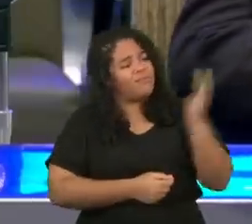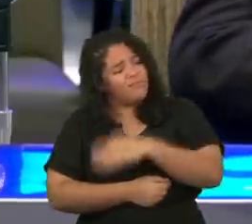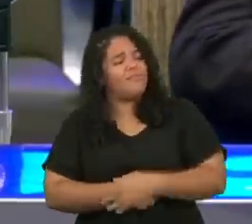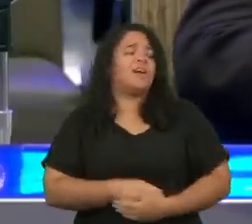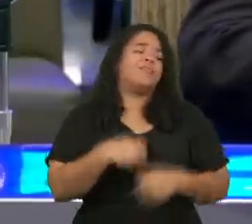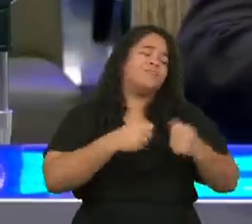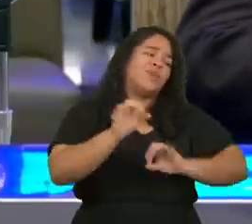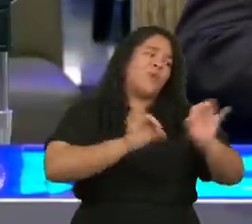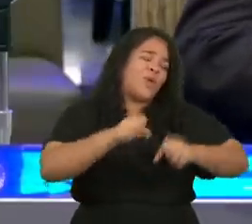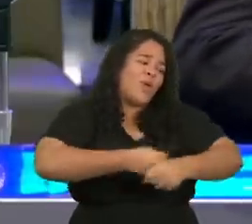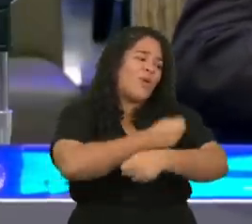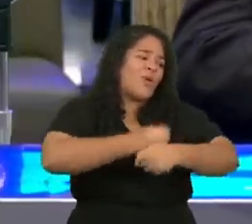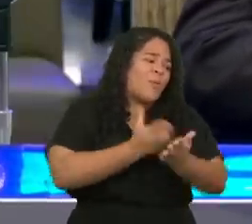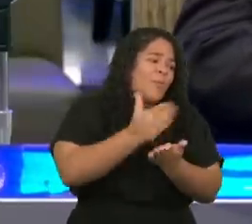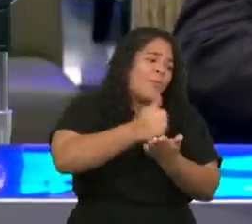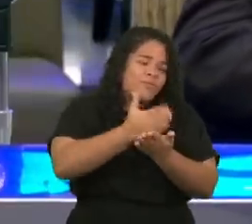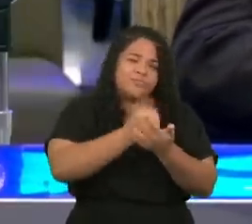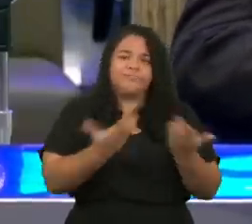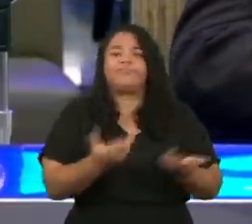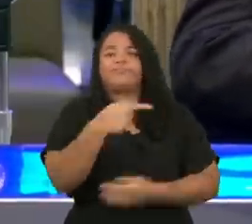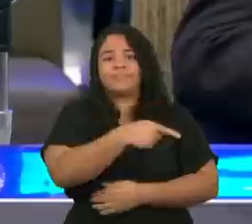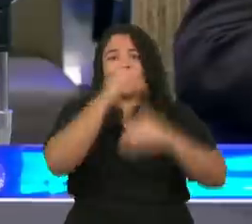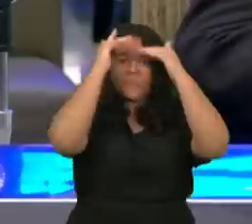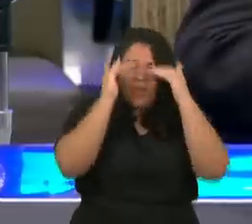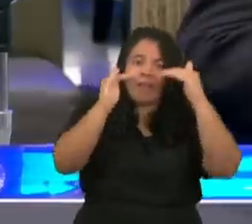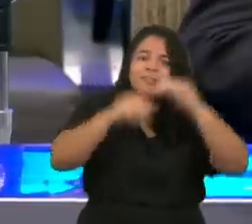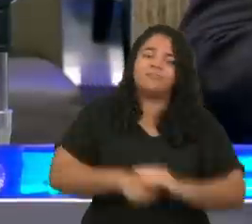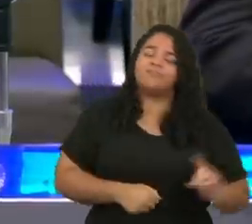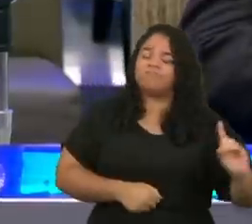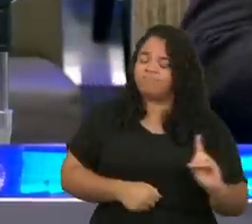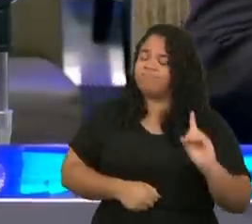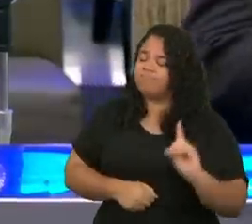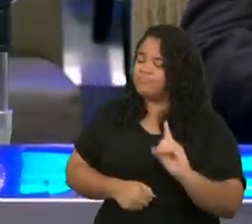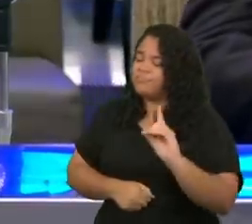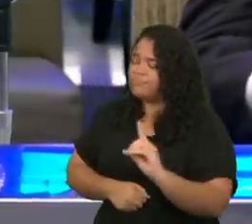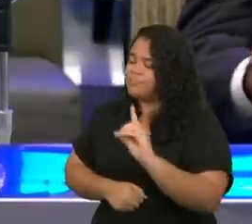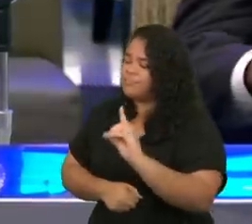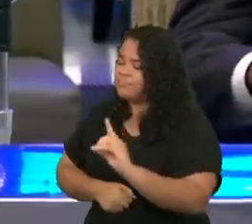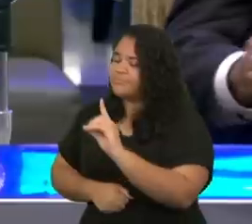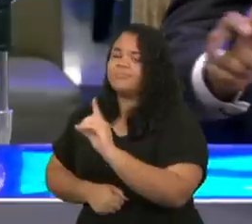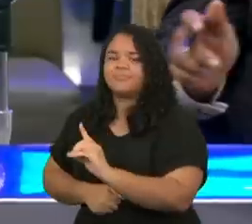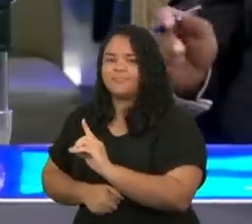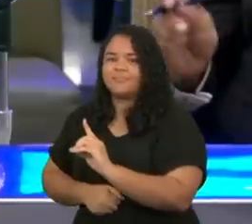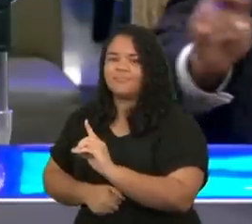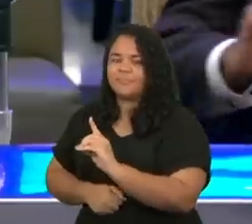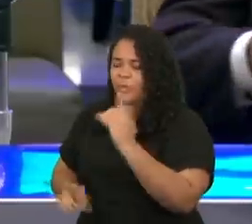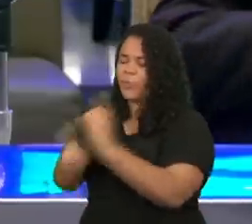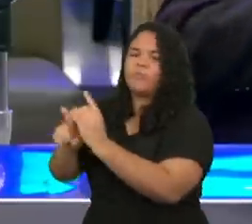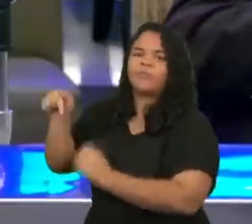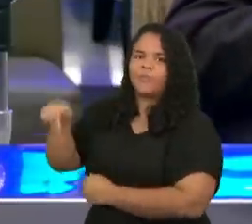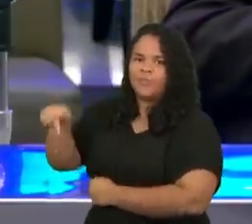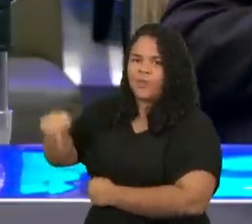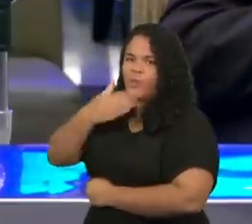e foi tomar a casa de aminom seu irmão ele porém estava o quê deitado e